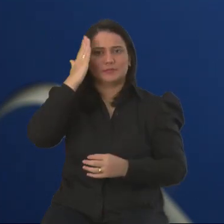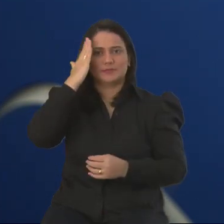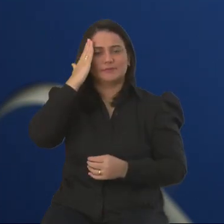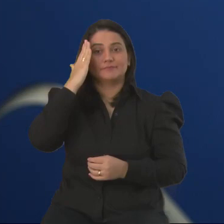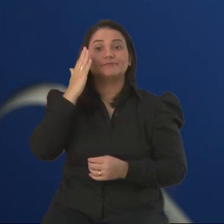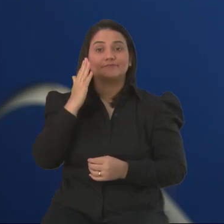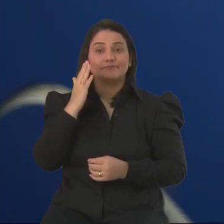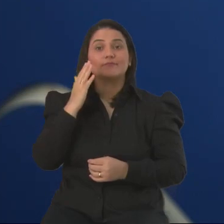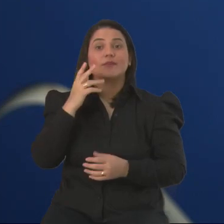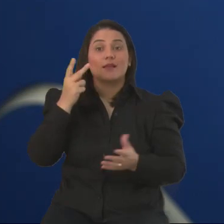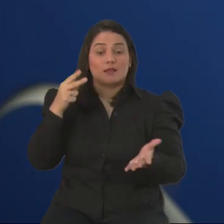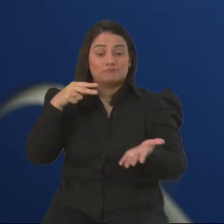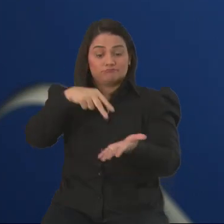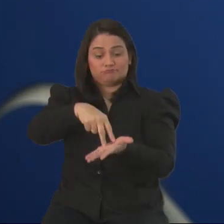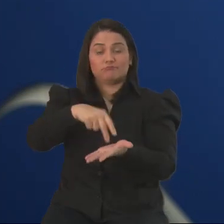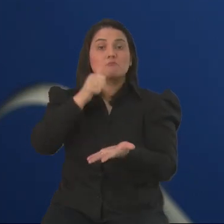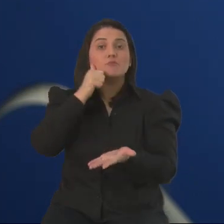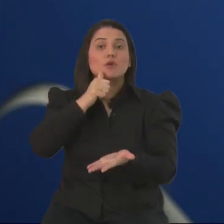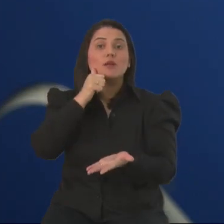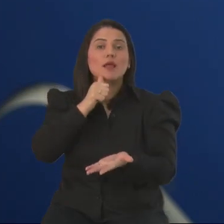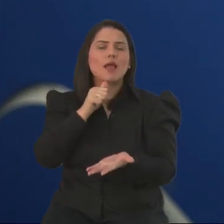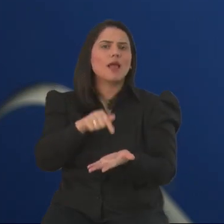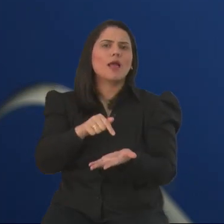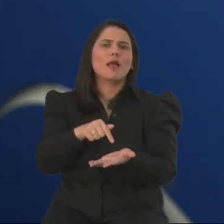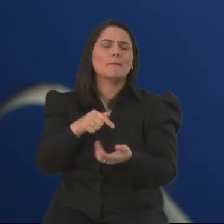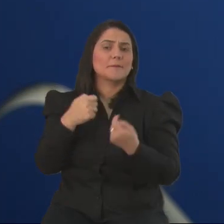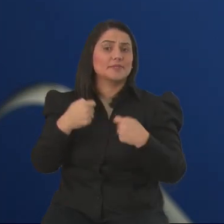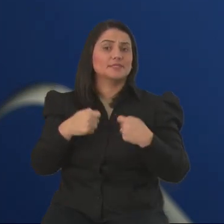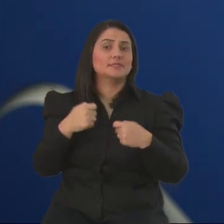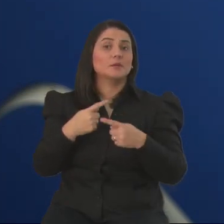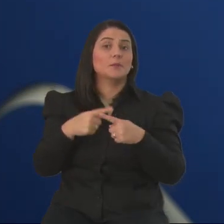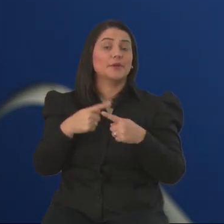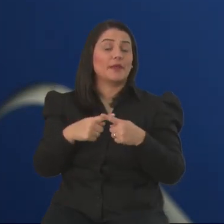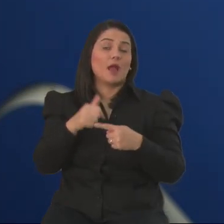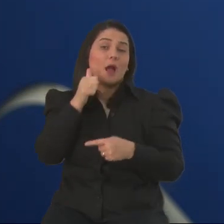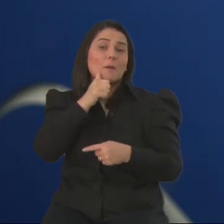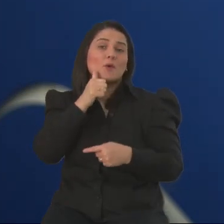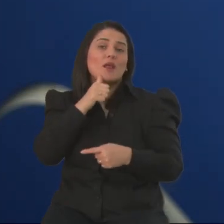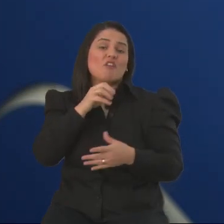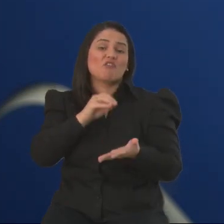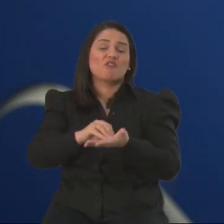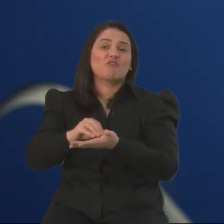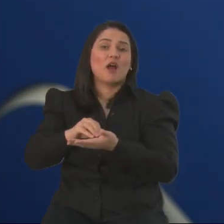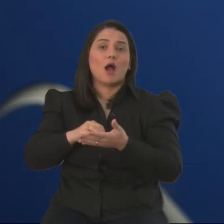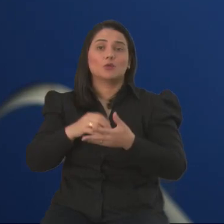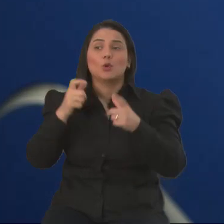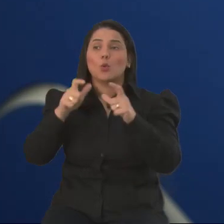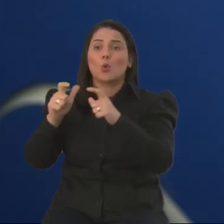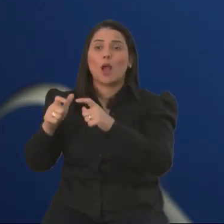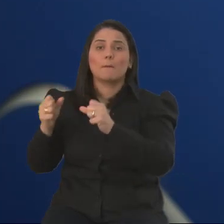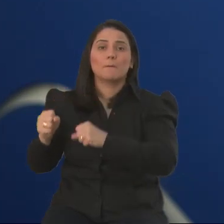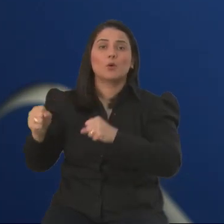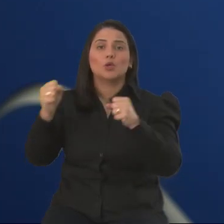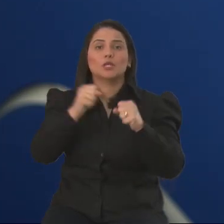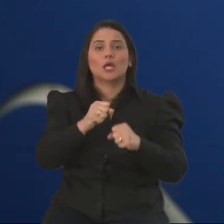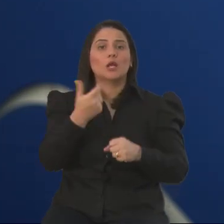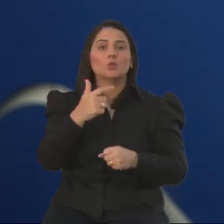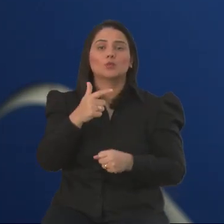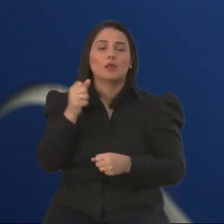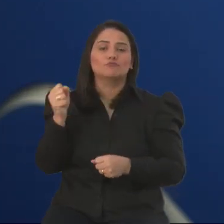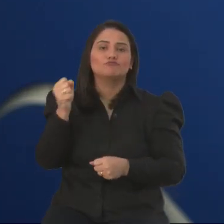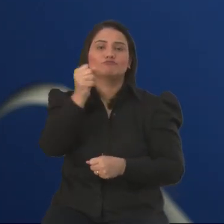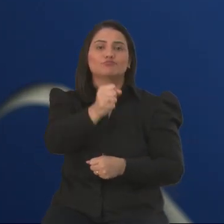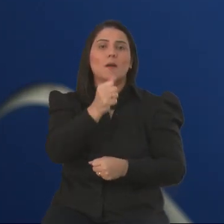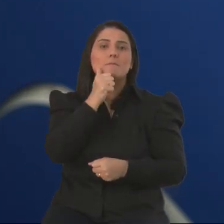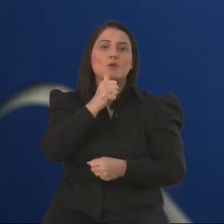da mulher, nós temos que refletir porque a mulher não tem voz em espaços de poder, porque não temos lugar